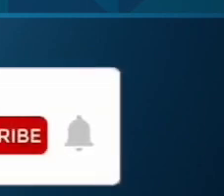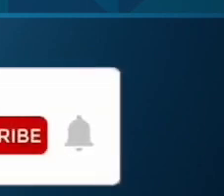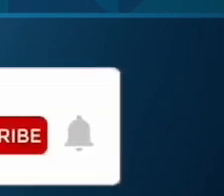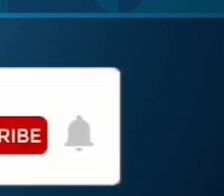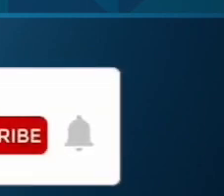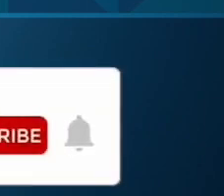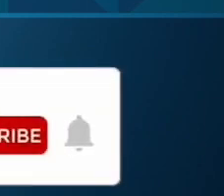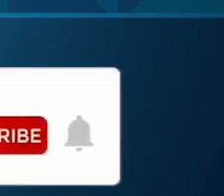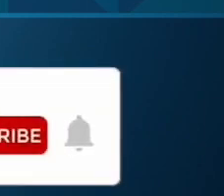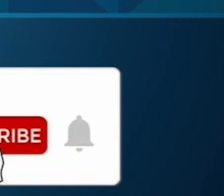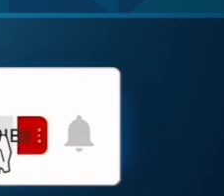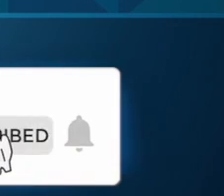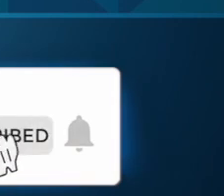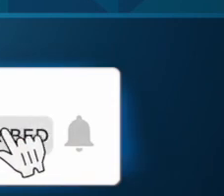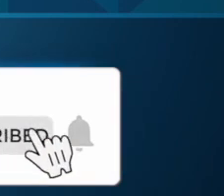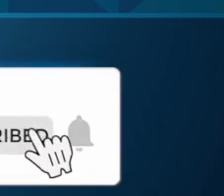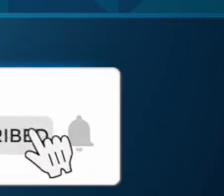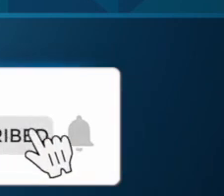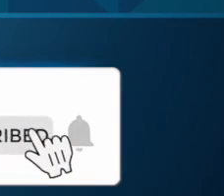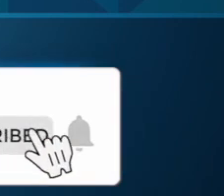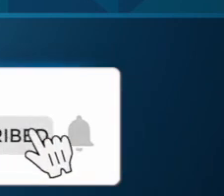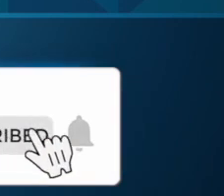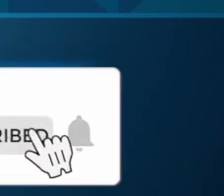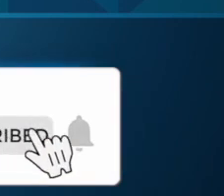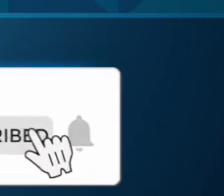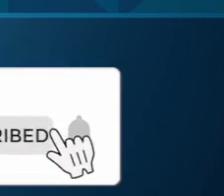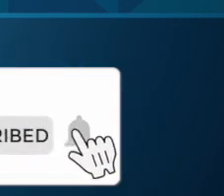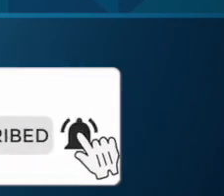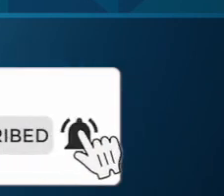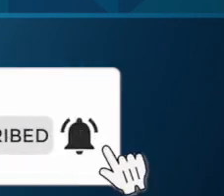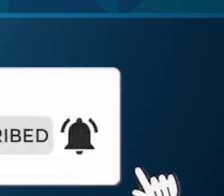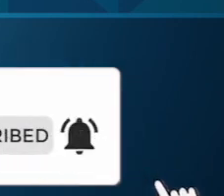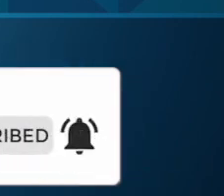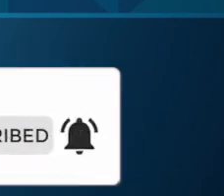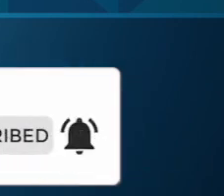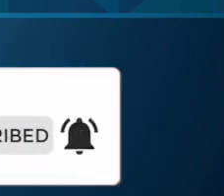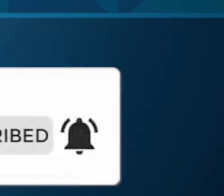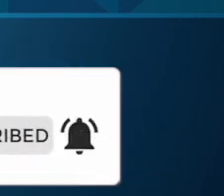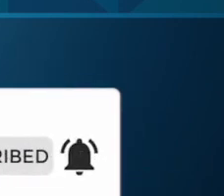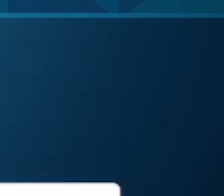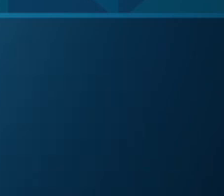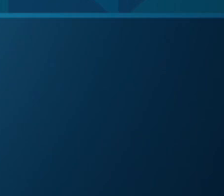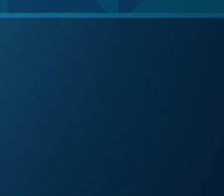atuais, que te haluha, inscreva e ha canal RTTL, hanehan botão